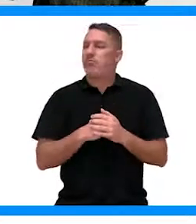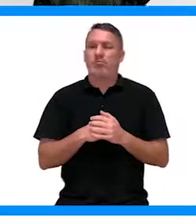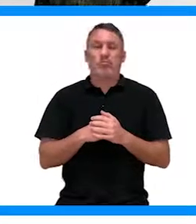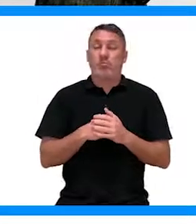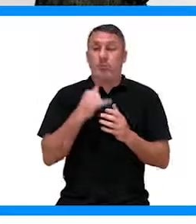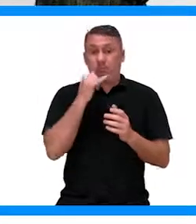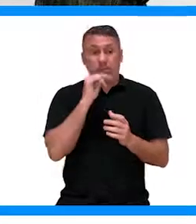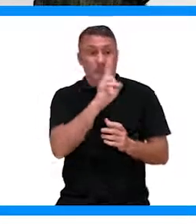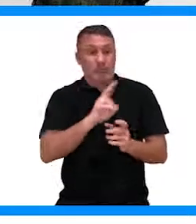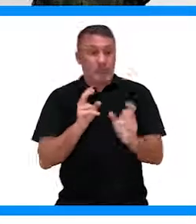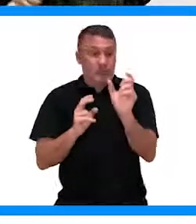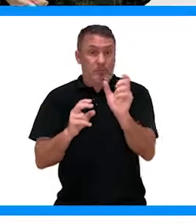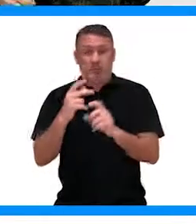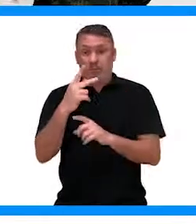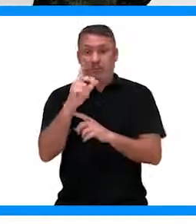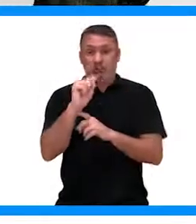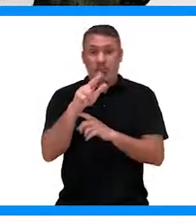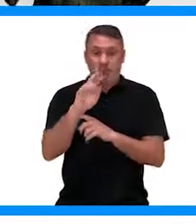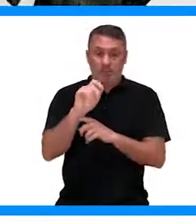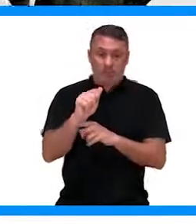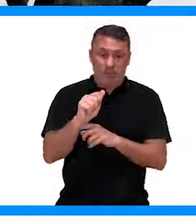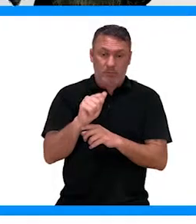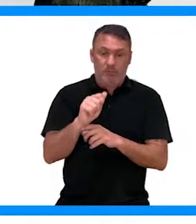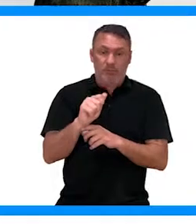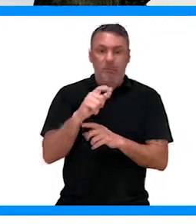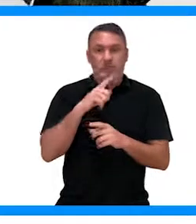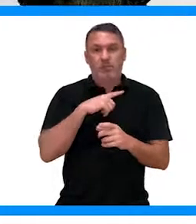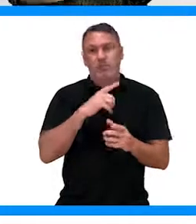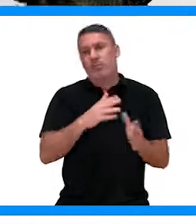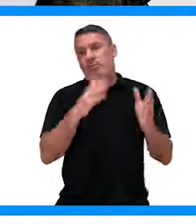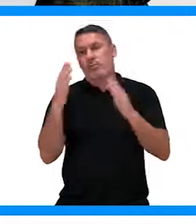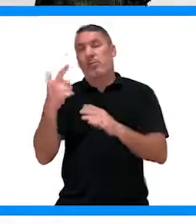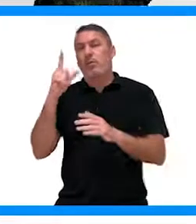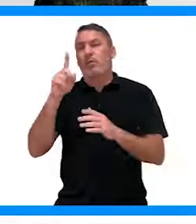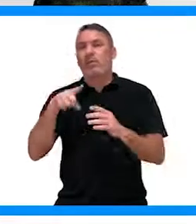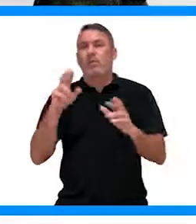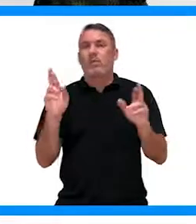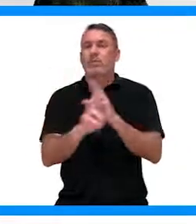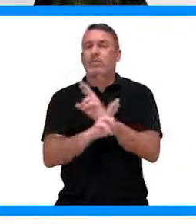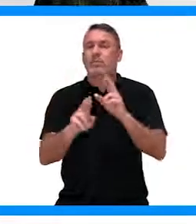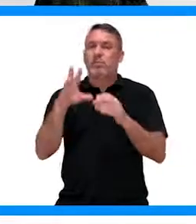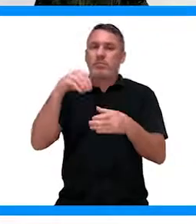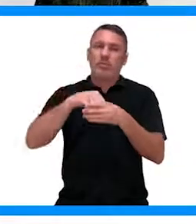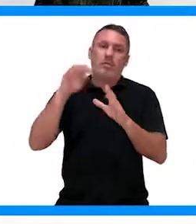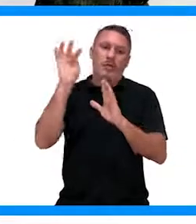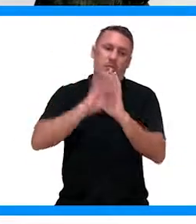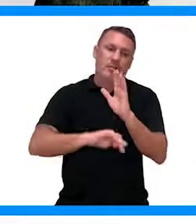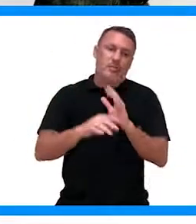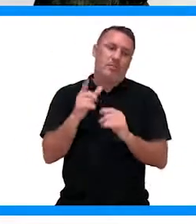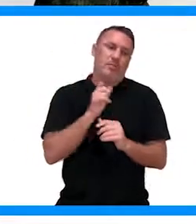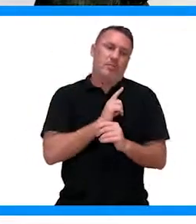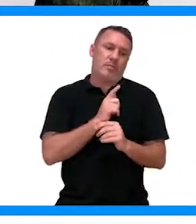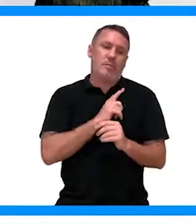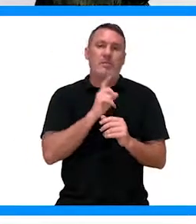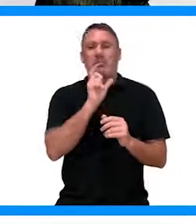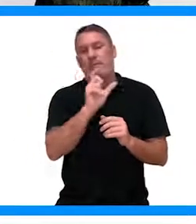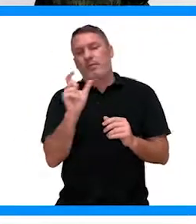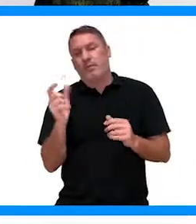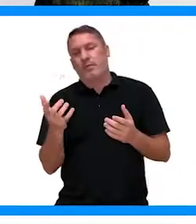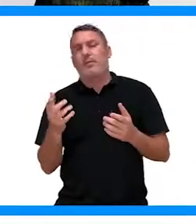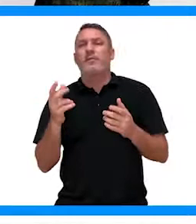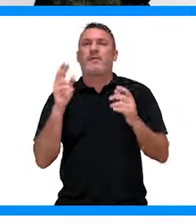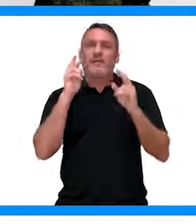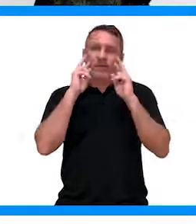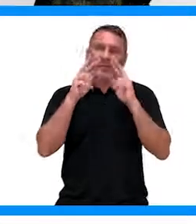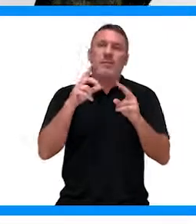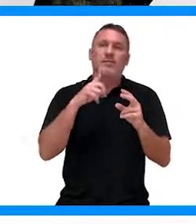palavras. Se eu uso a palavra planta, flor, vai ser relacionado, como aqui no texto, né? Tem